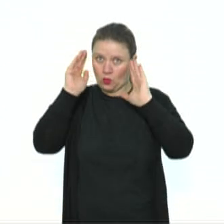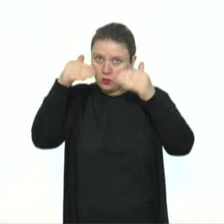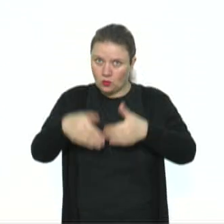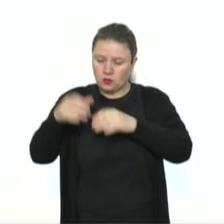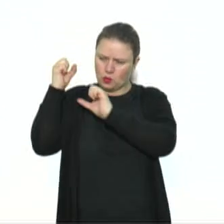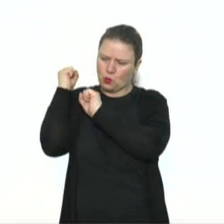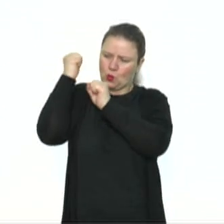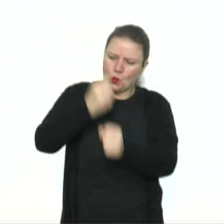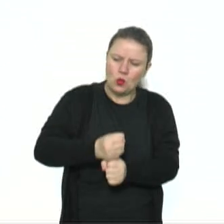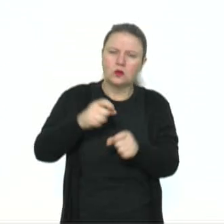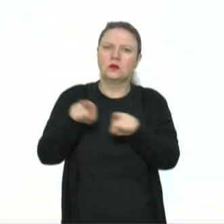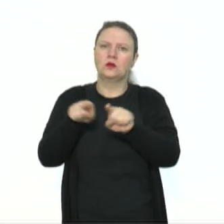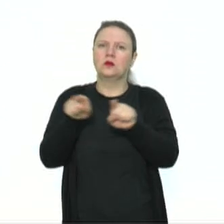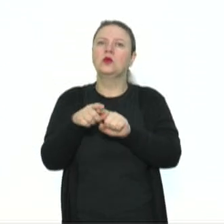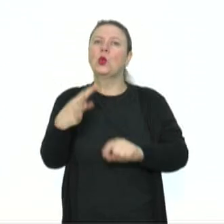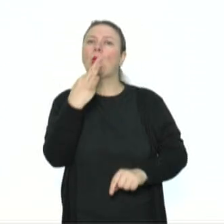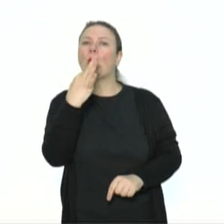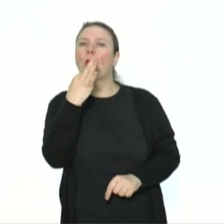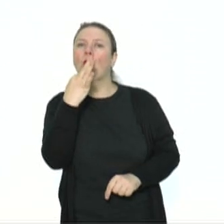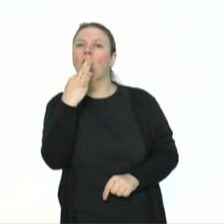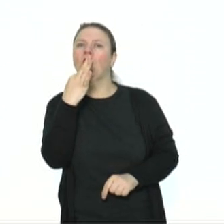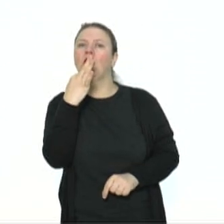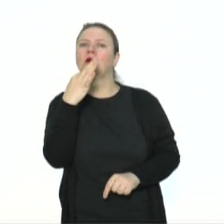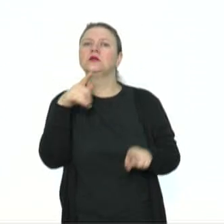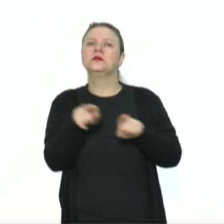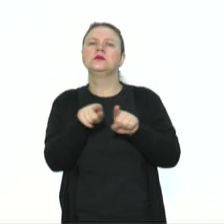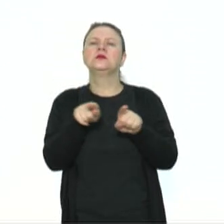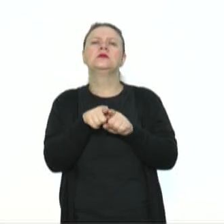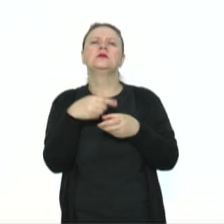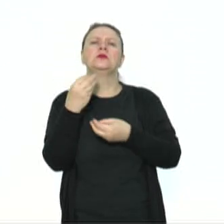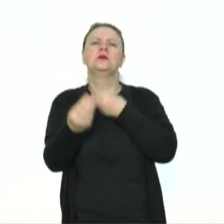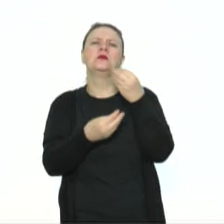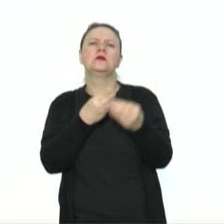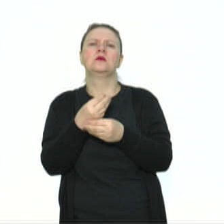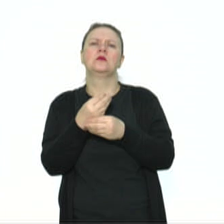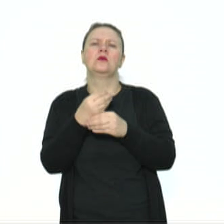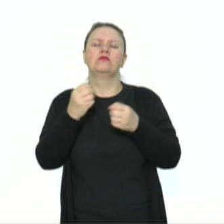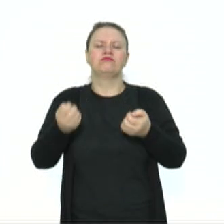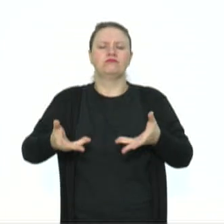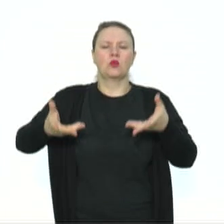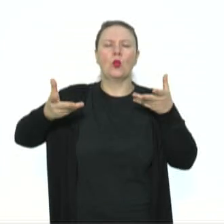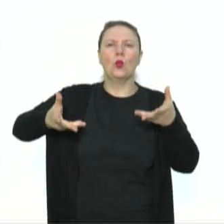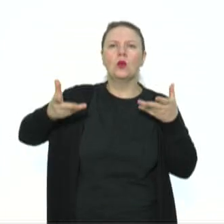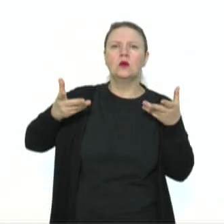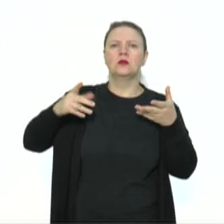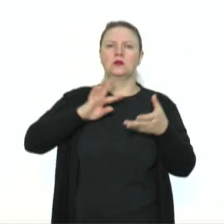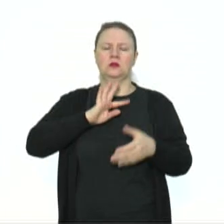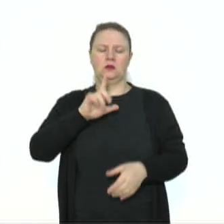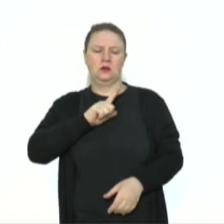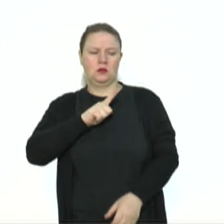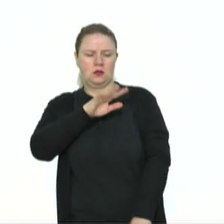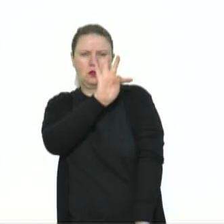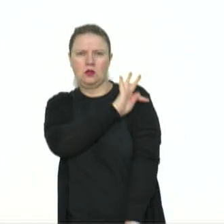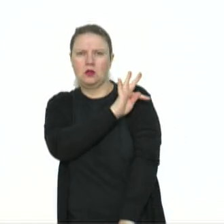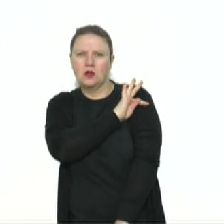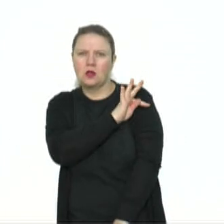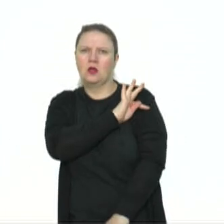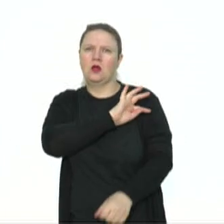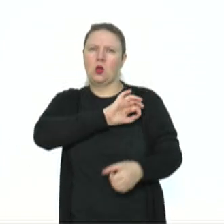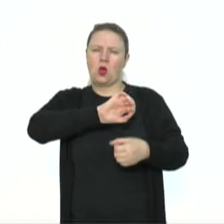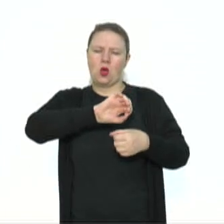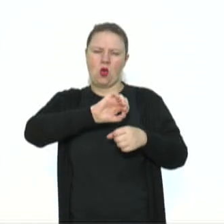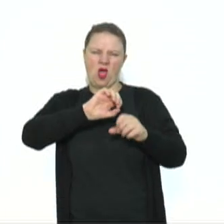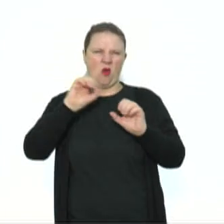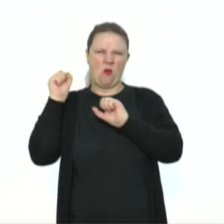o jiu-jitsu, né? Ele também é conhecido como arte suave. As principais técnicas dele são alavancas, torções